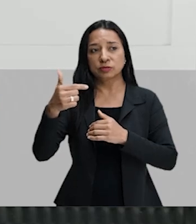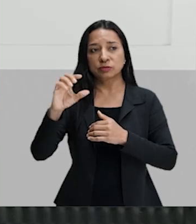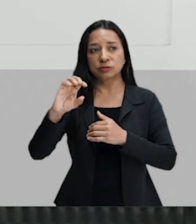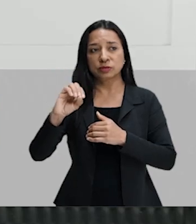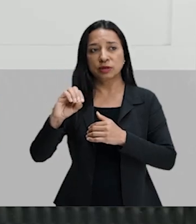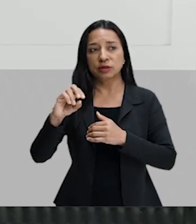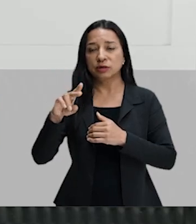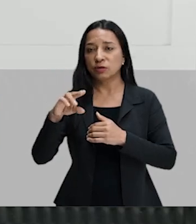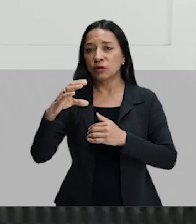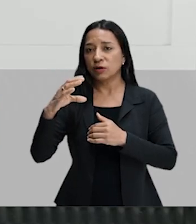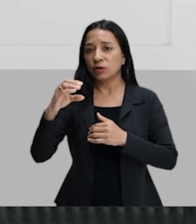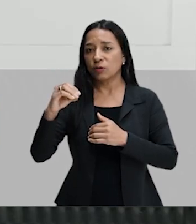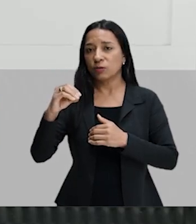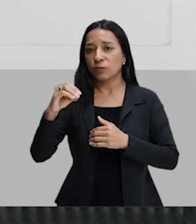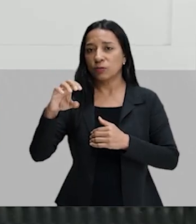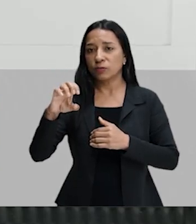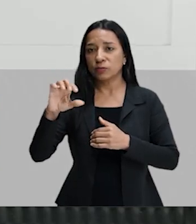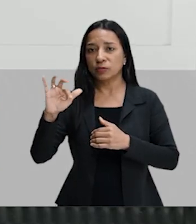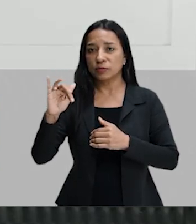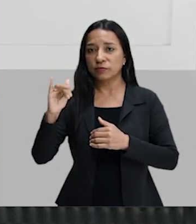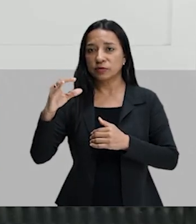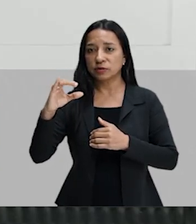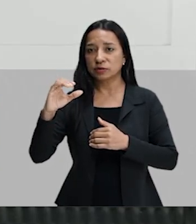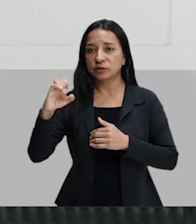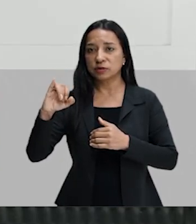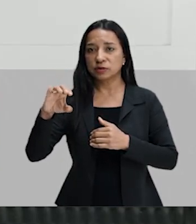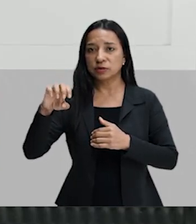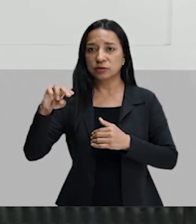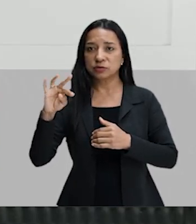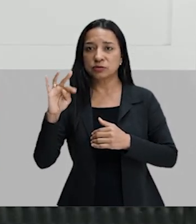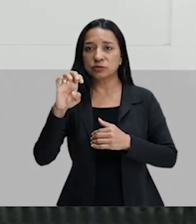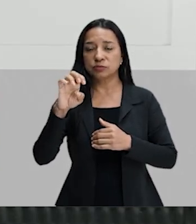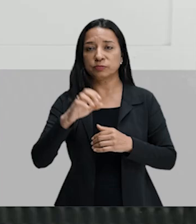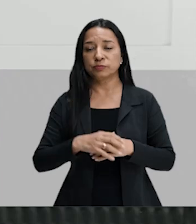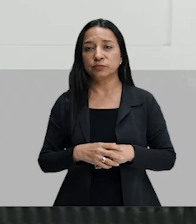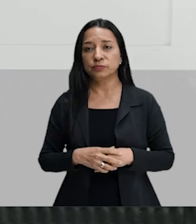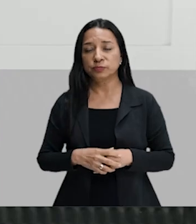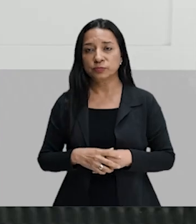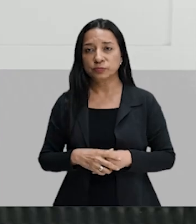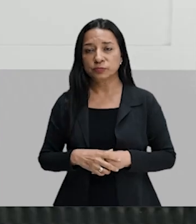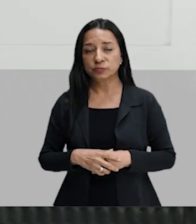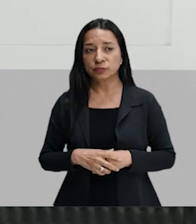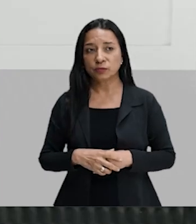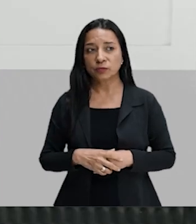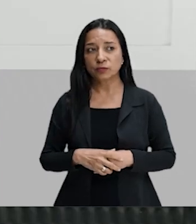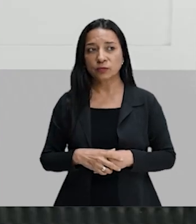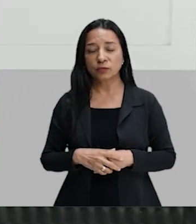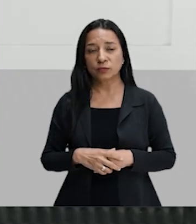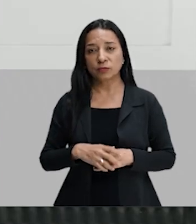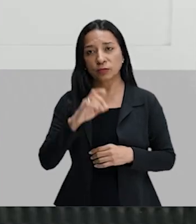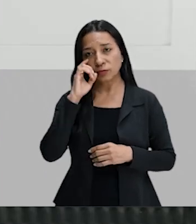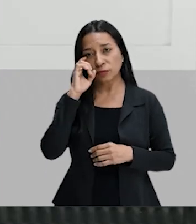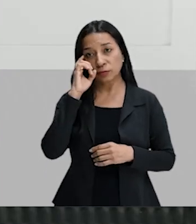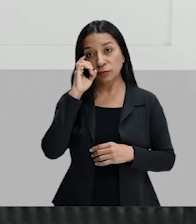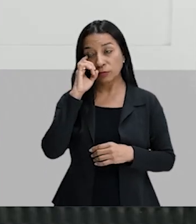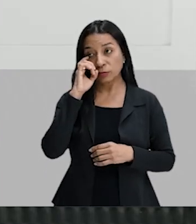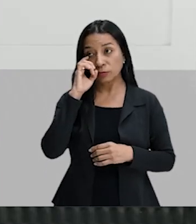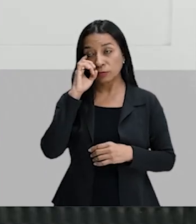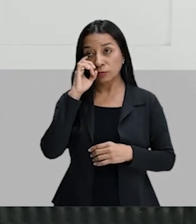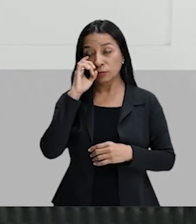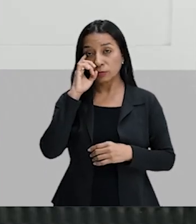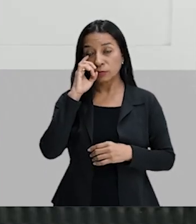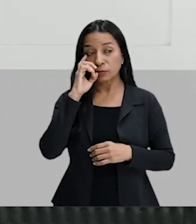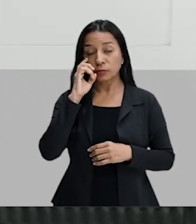Certo? São os coeficientes da coisa, do polinômio. Ok? O termo 4x